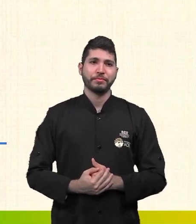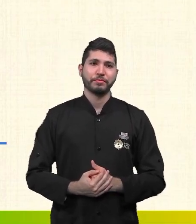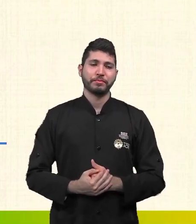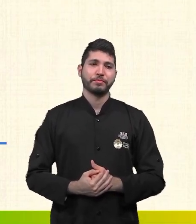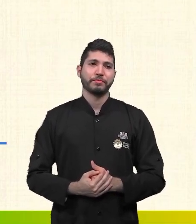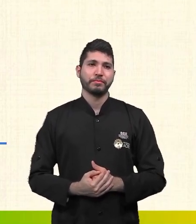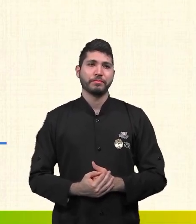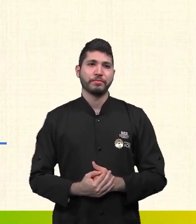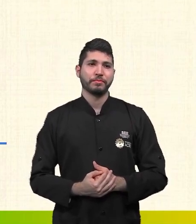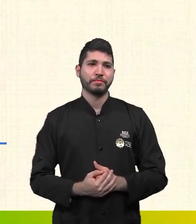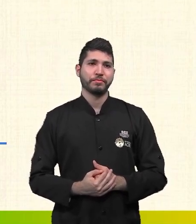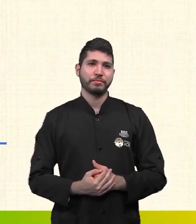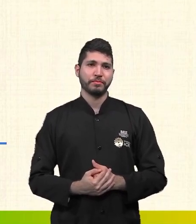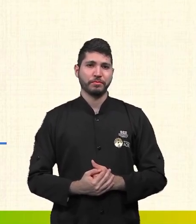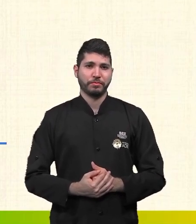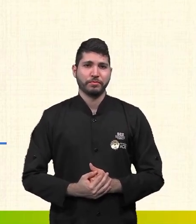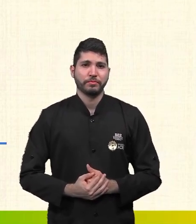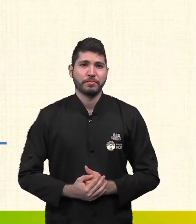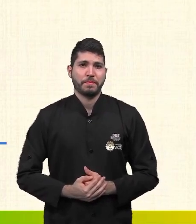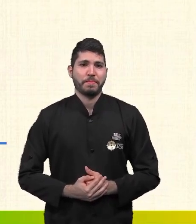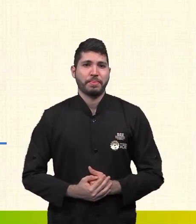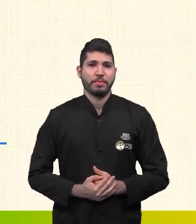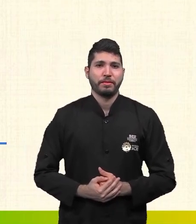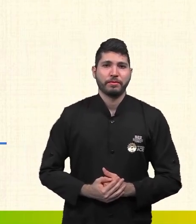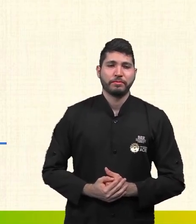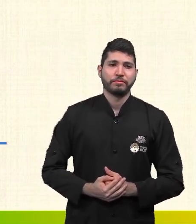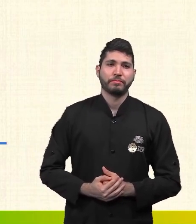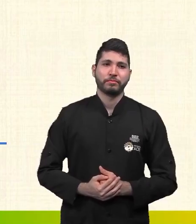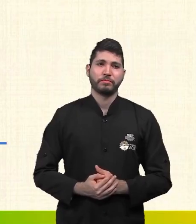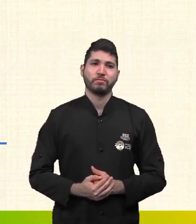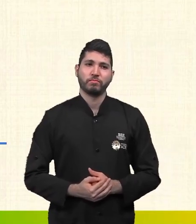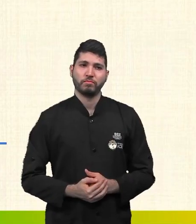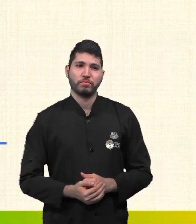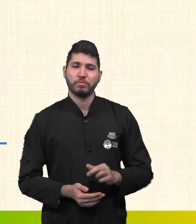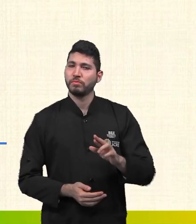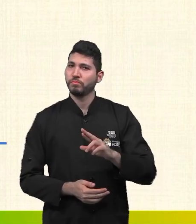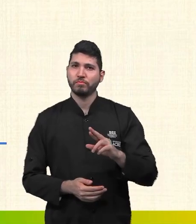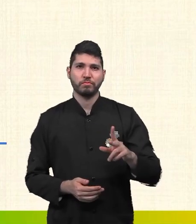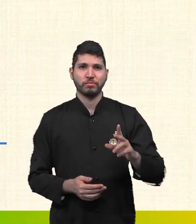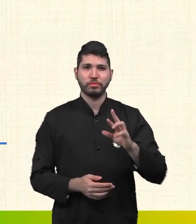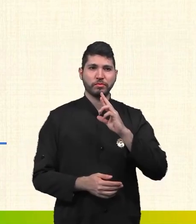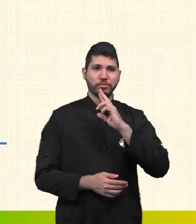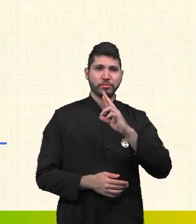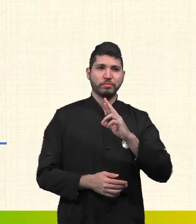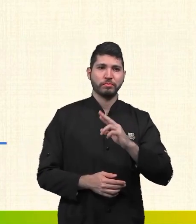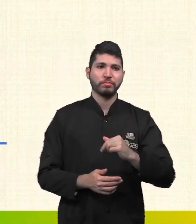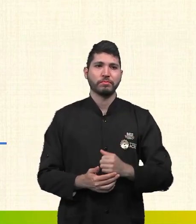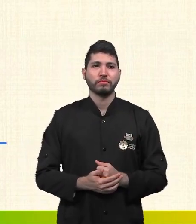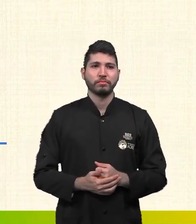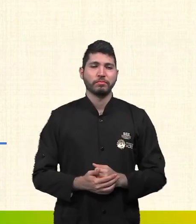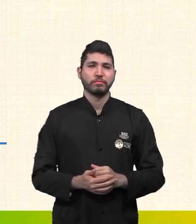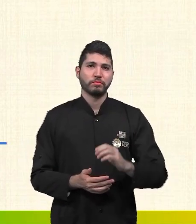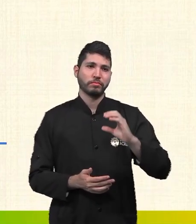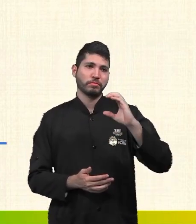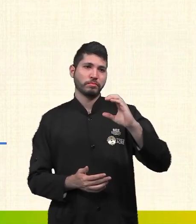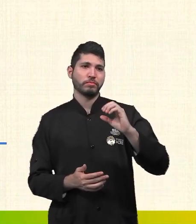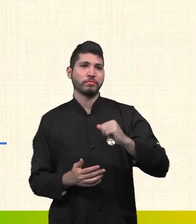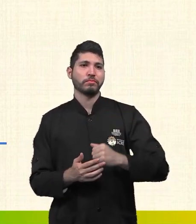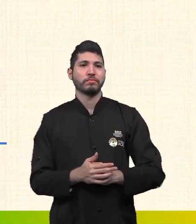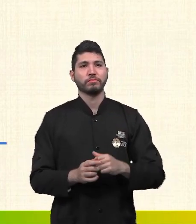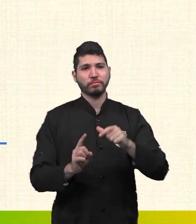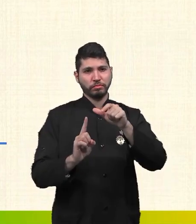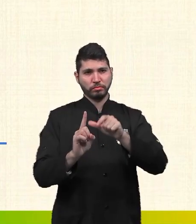Nesse caso aqui também não é a nossa resposta, então sobrou apenas a letra C. O